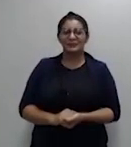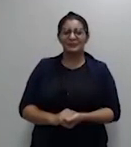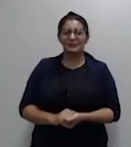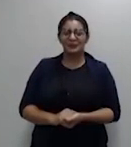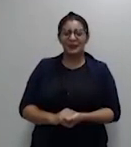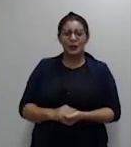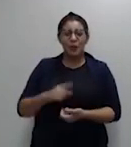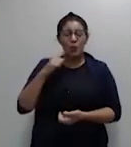investigados o